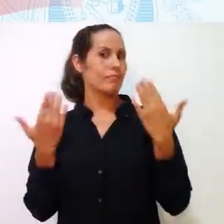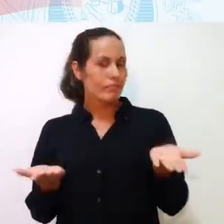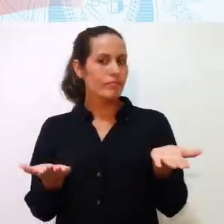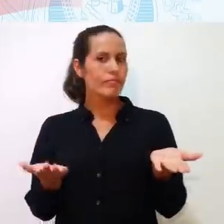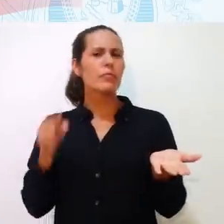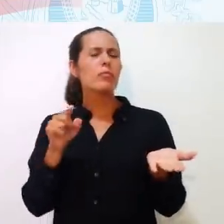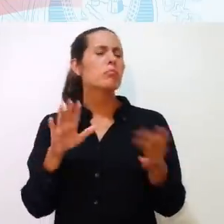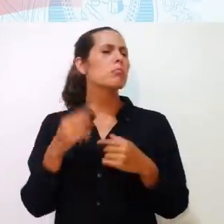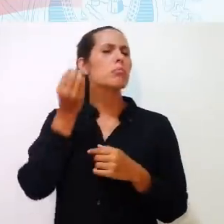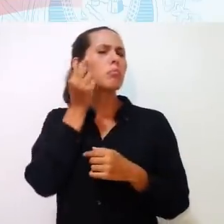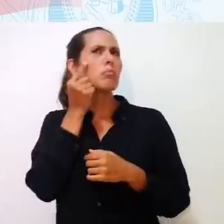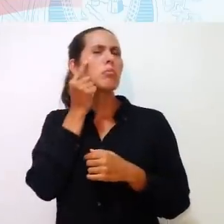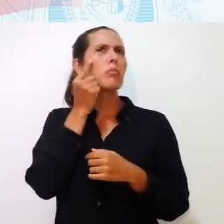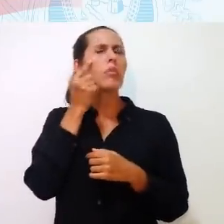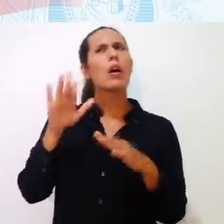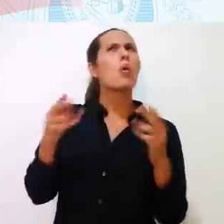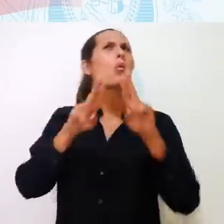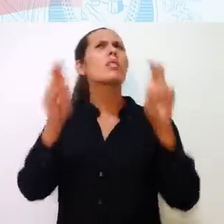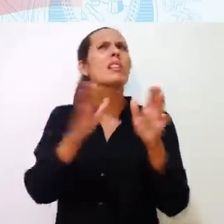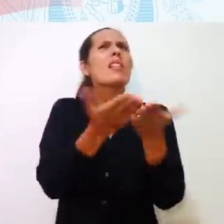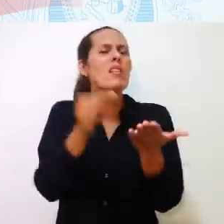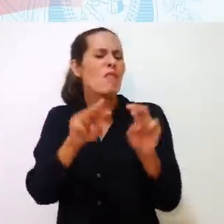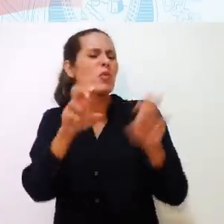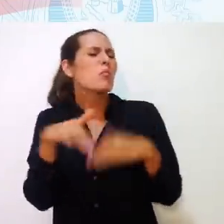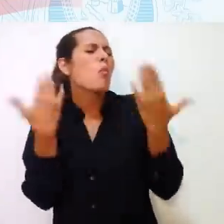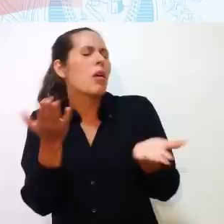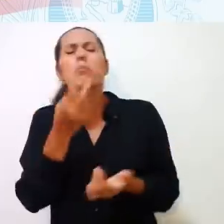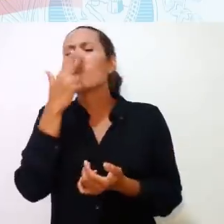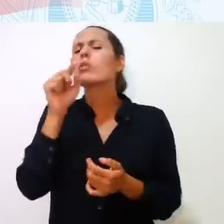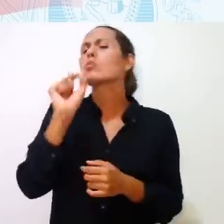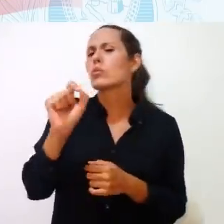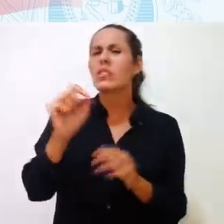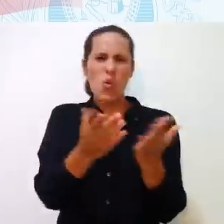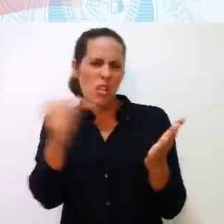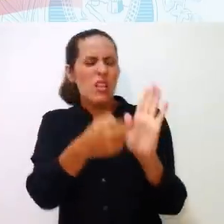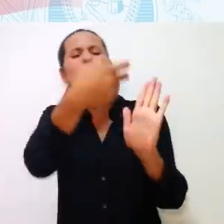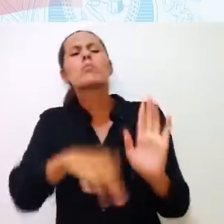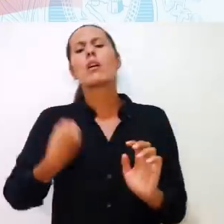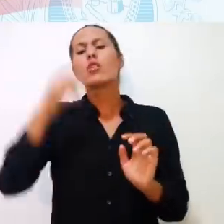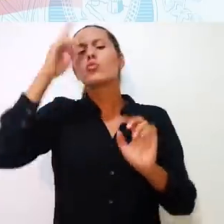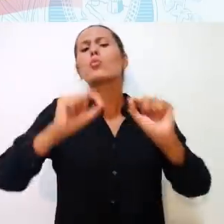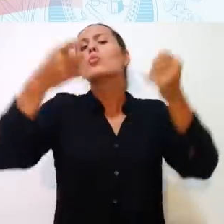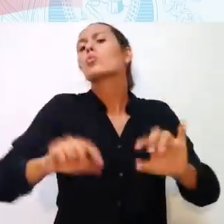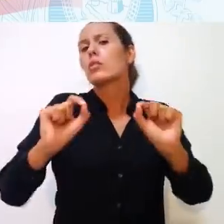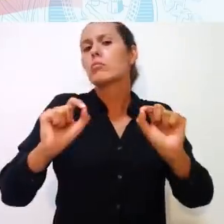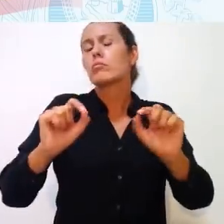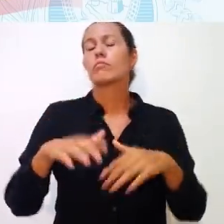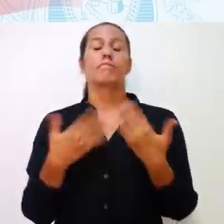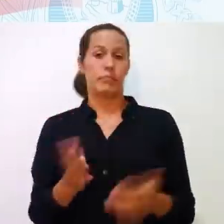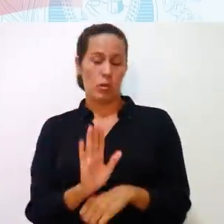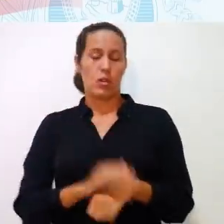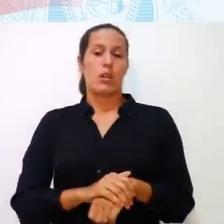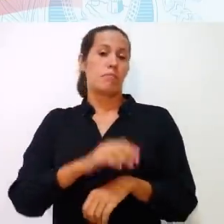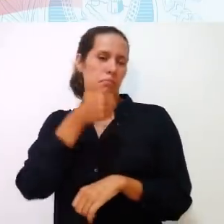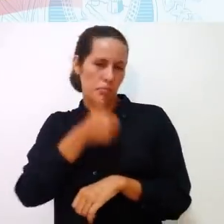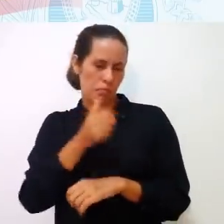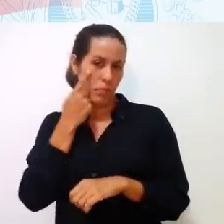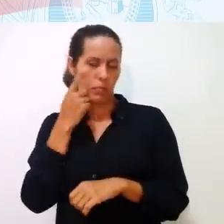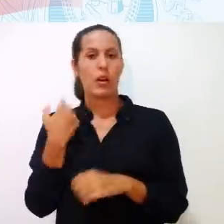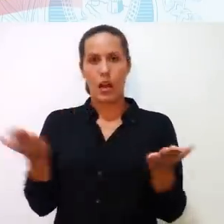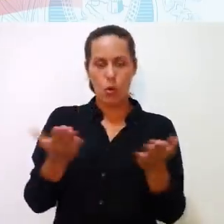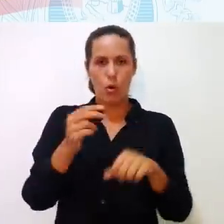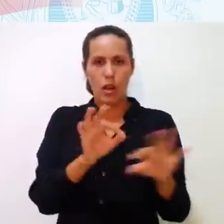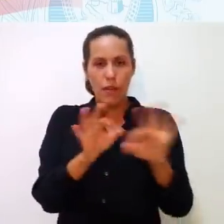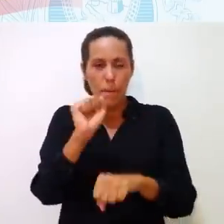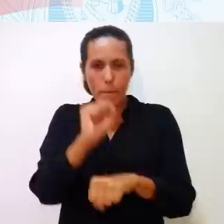Então, qual será o tema do livro? O que é que você acha? Do que fala o livro Morte e Vida Severina? Primeiro de tudo, a gente